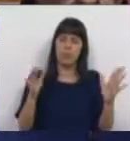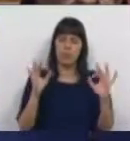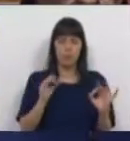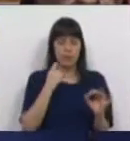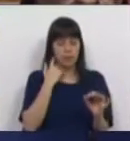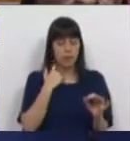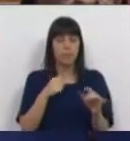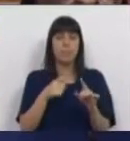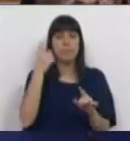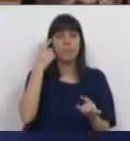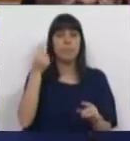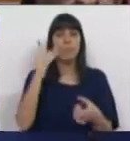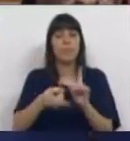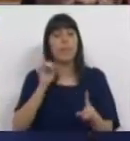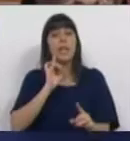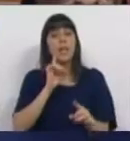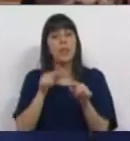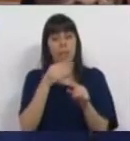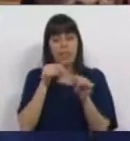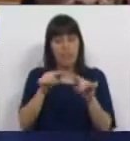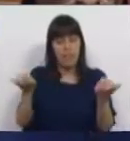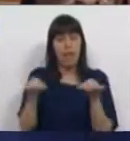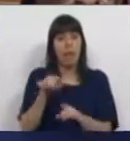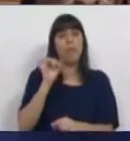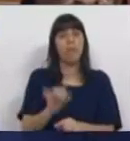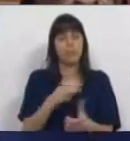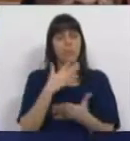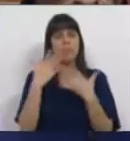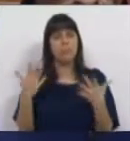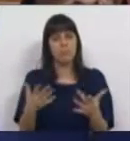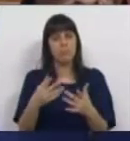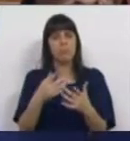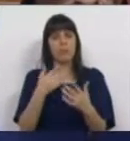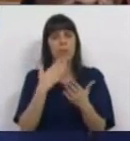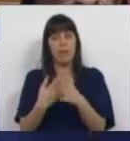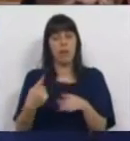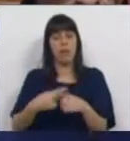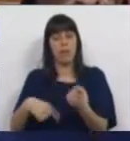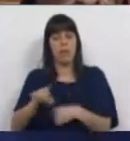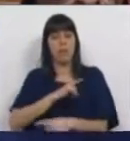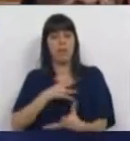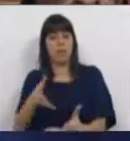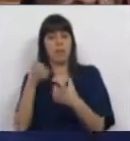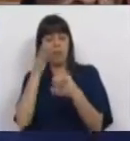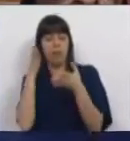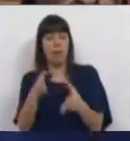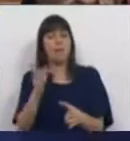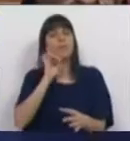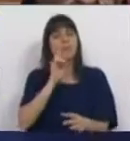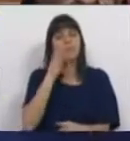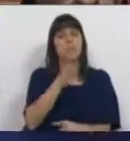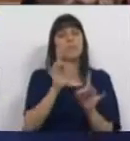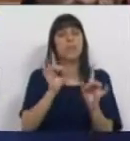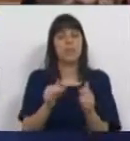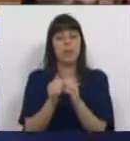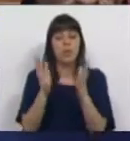democráticos. Para que se compreenda a importância destes terrenos e no enorme apetite que despertam nos interesses privados, importa referir